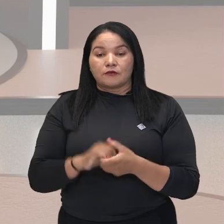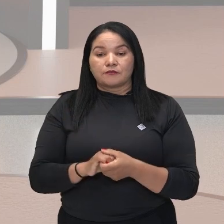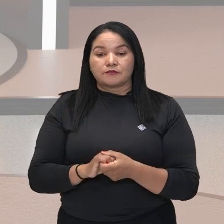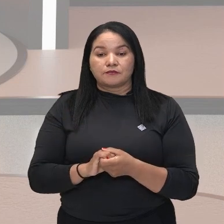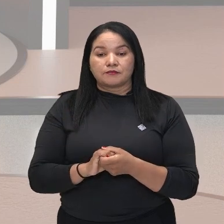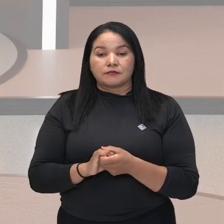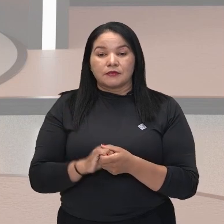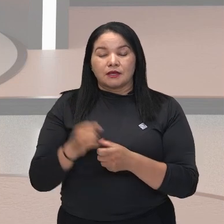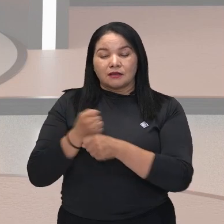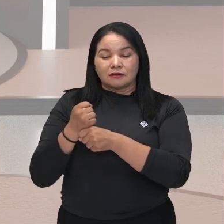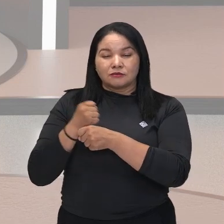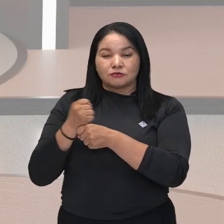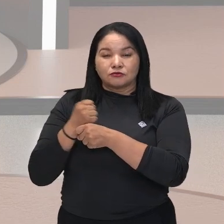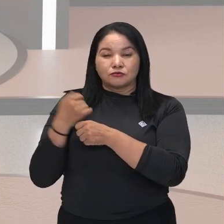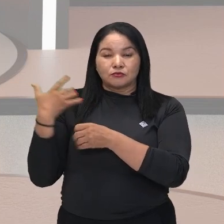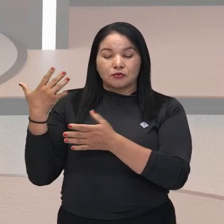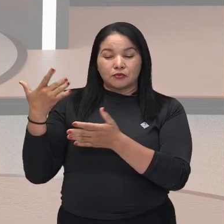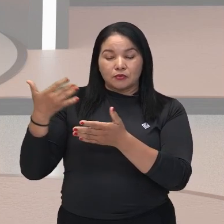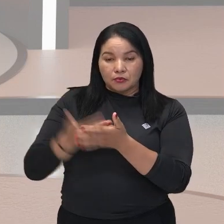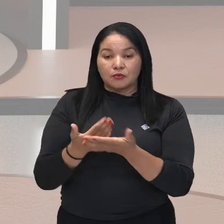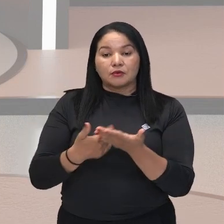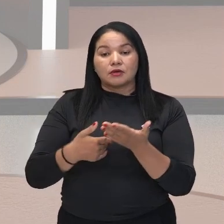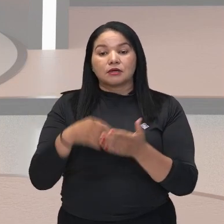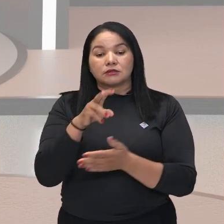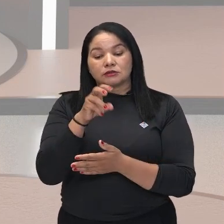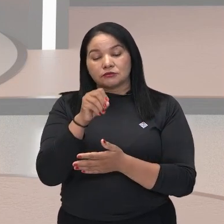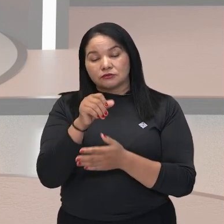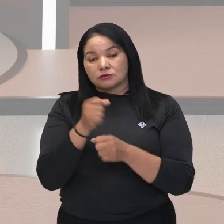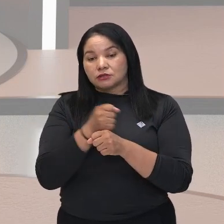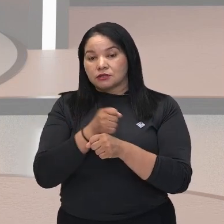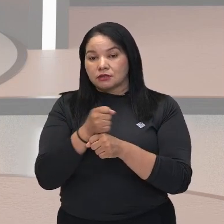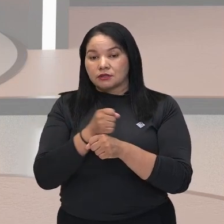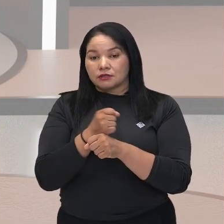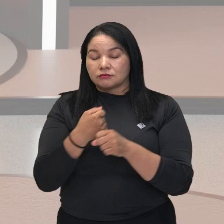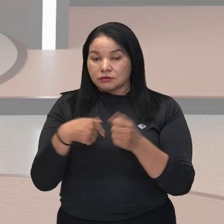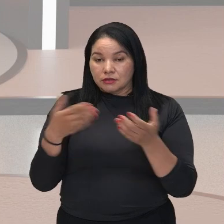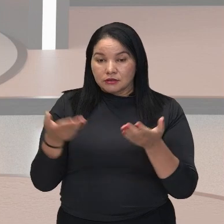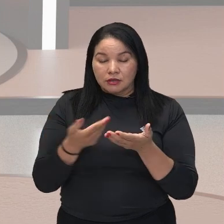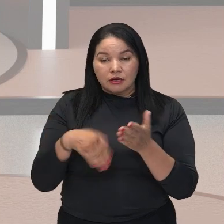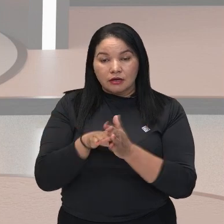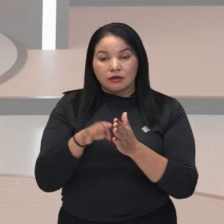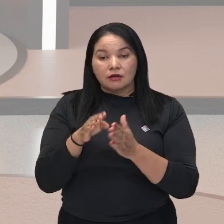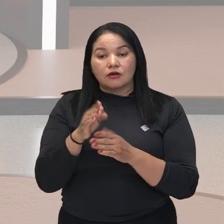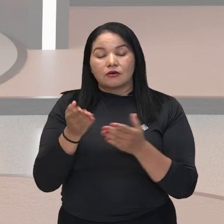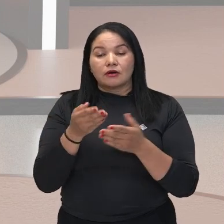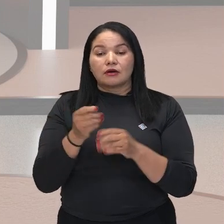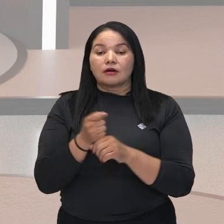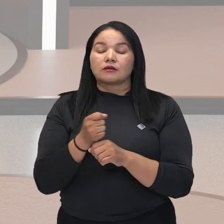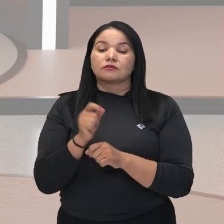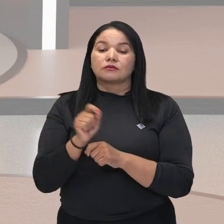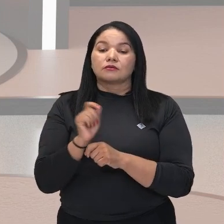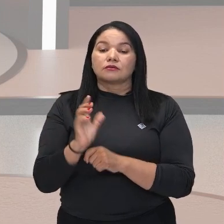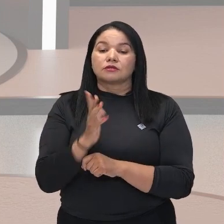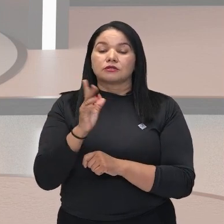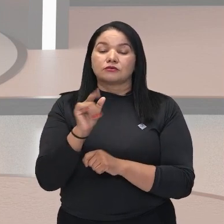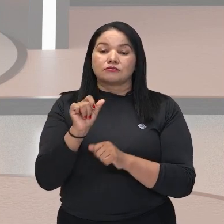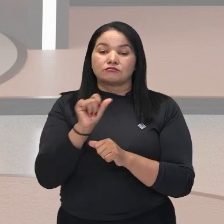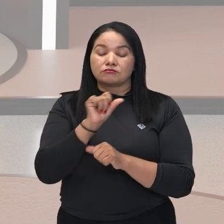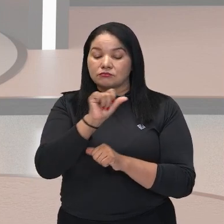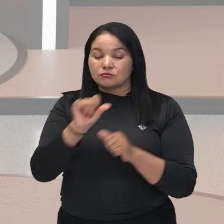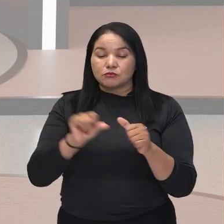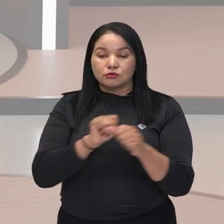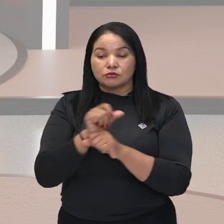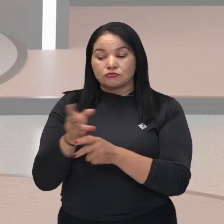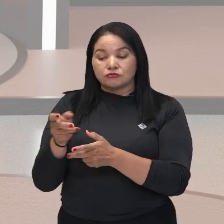anos, de 50 anos para cá, né, a gente observa que acabou tendo, né, essa grande extração